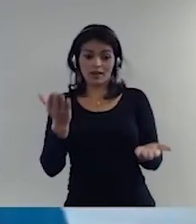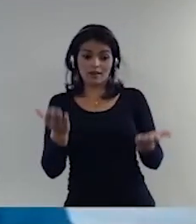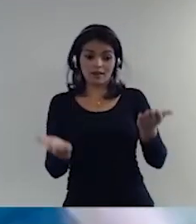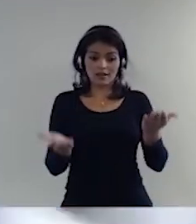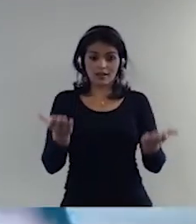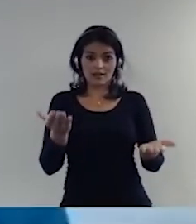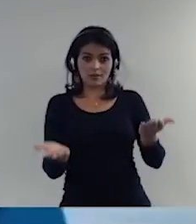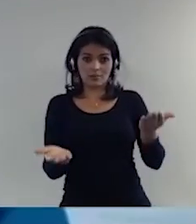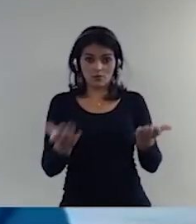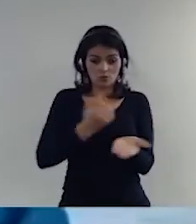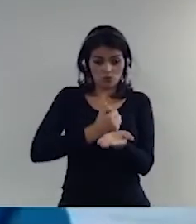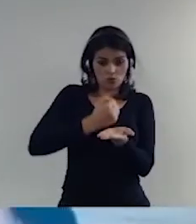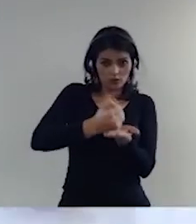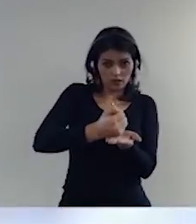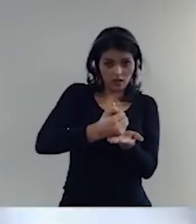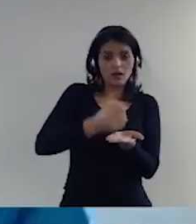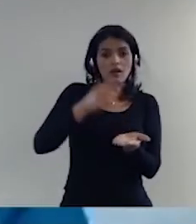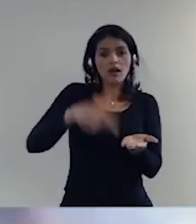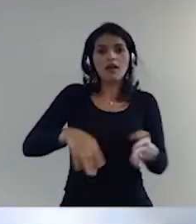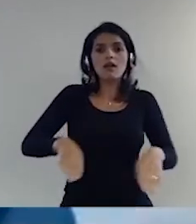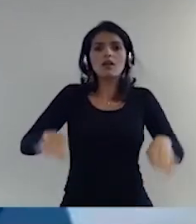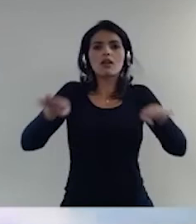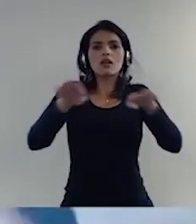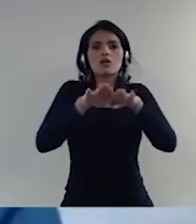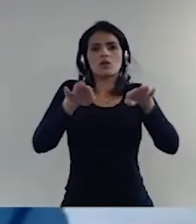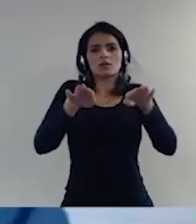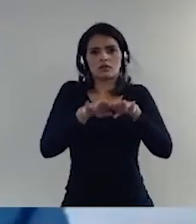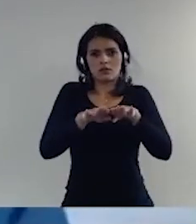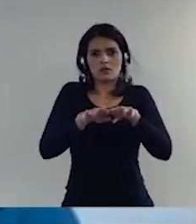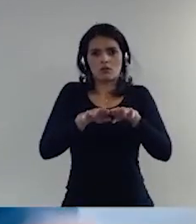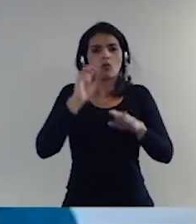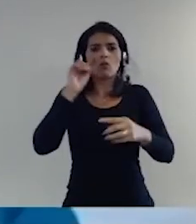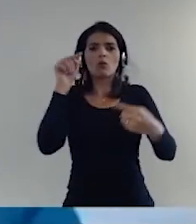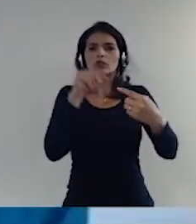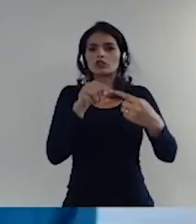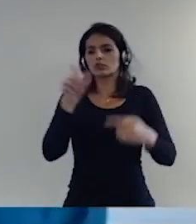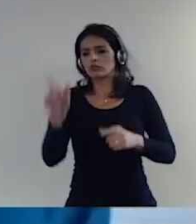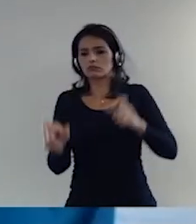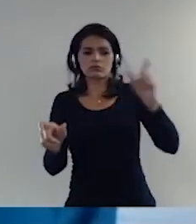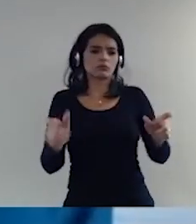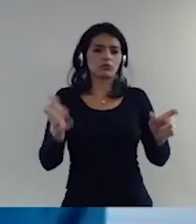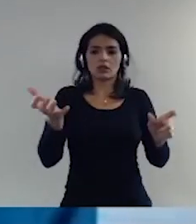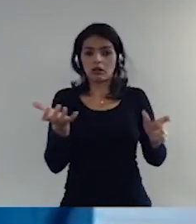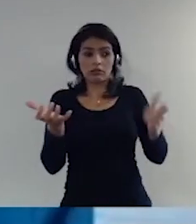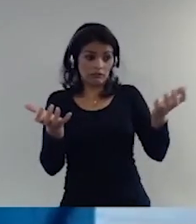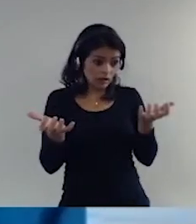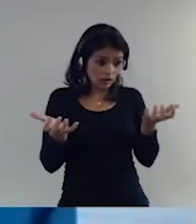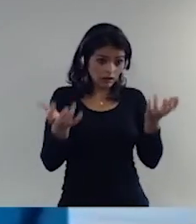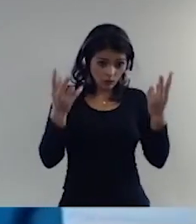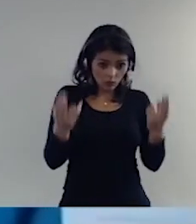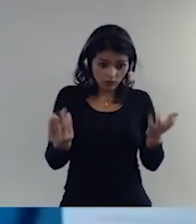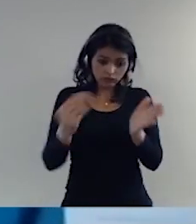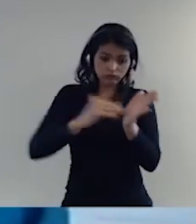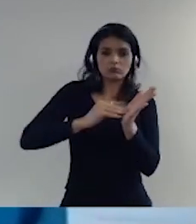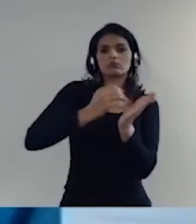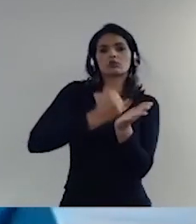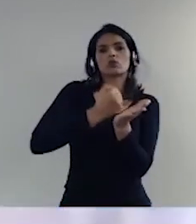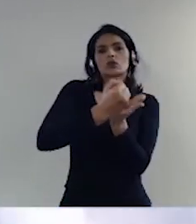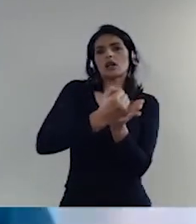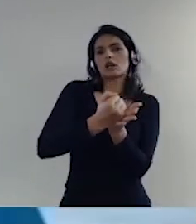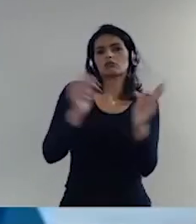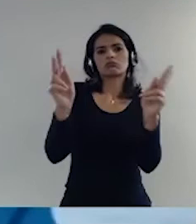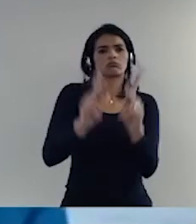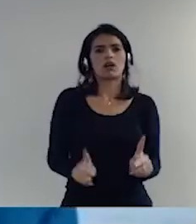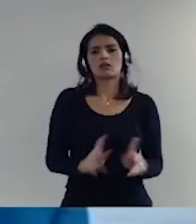do contrato é exatamente manter a equação pretendida pelas partes, como foi dito aqui pelos meus colegas que me antecederam.